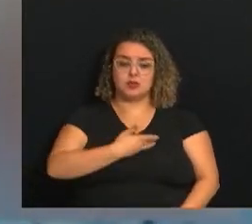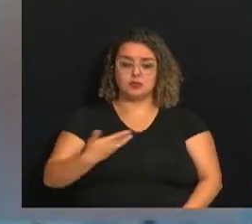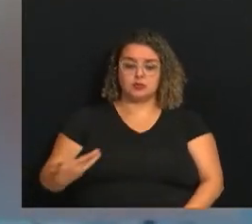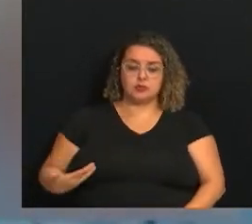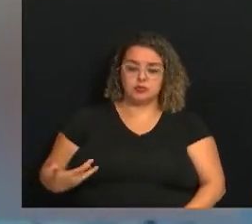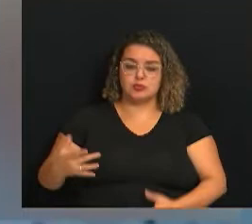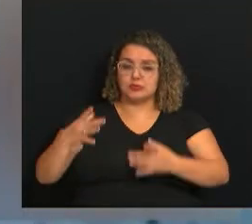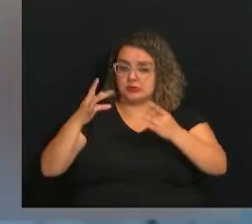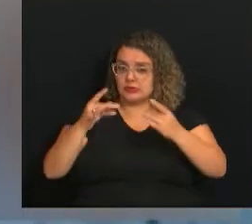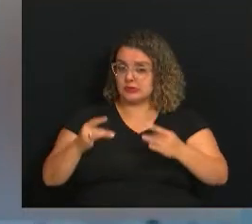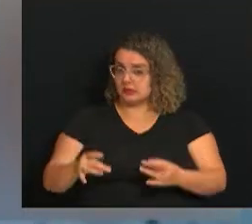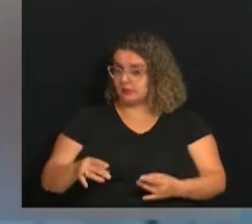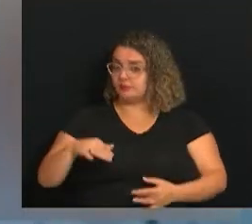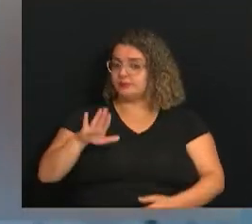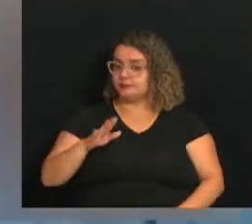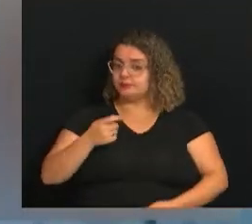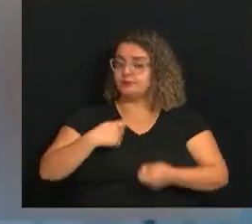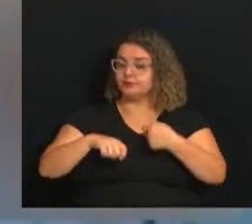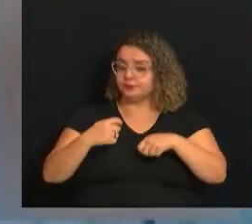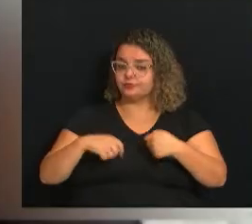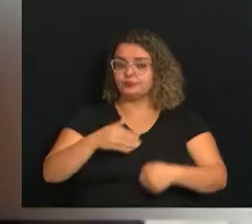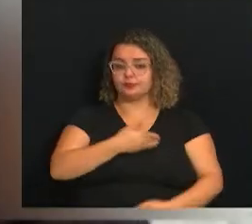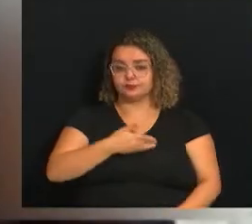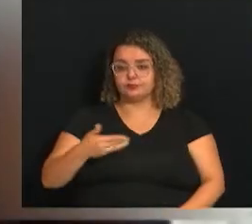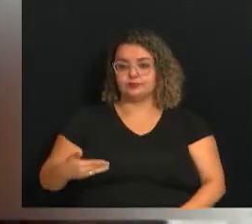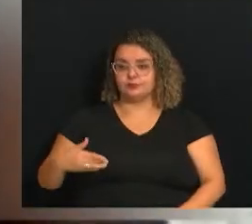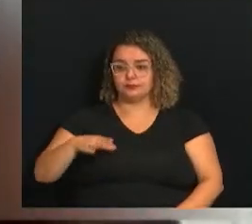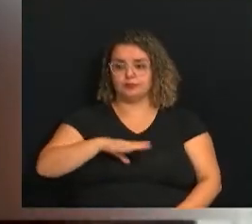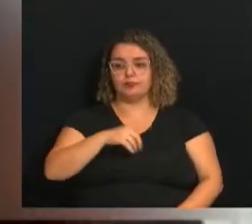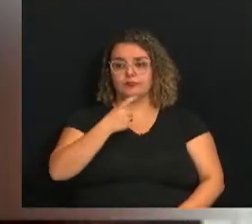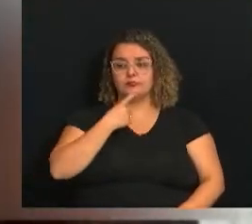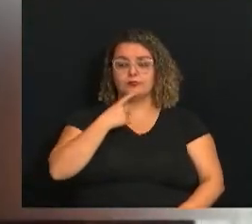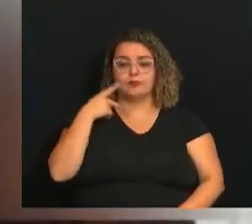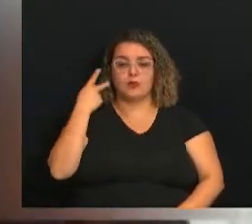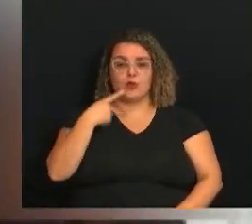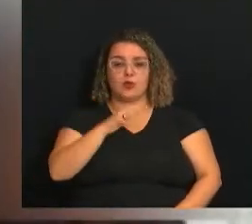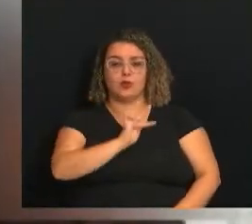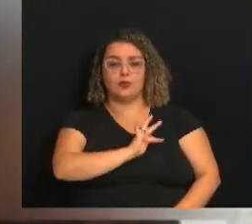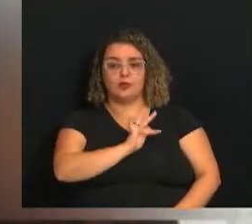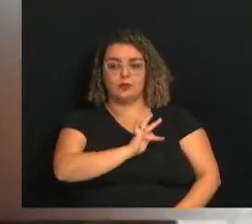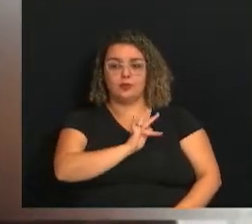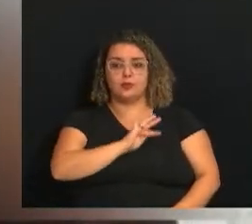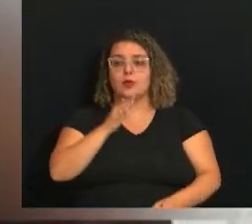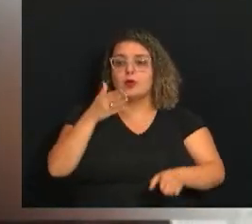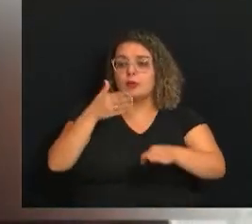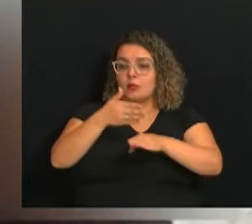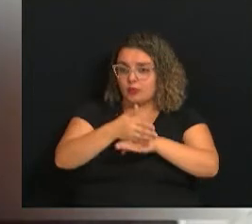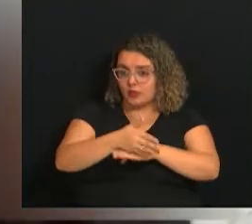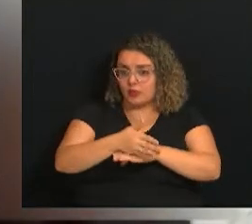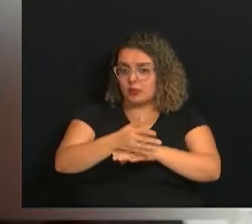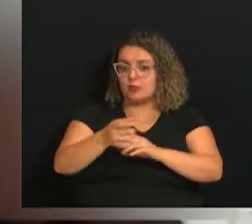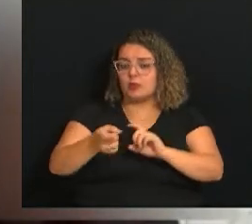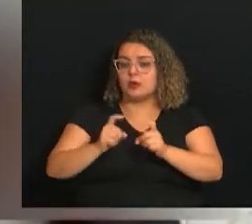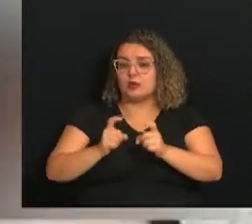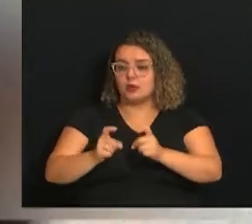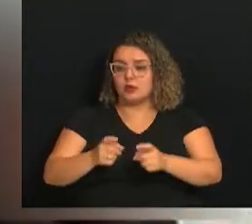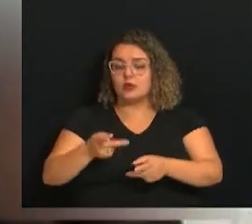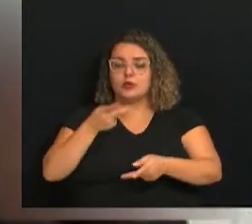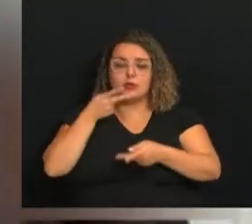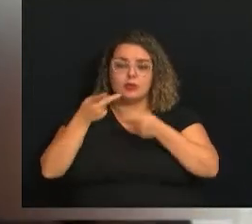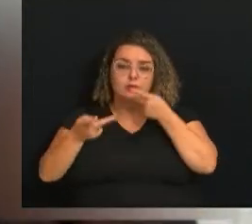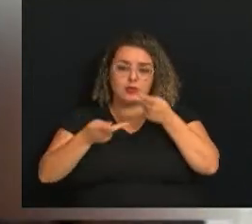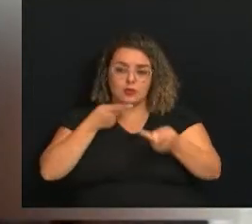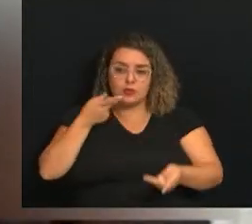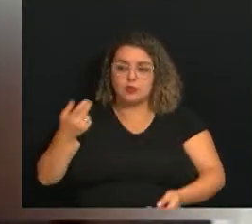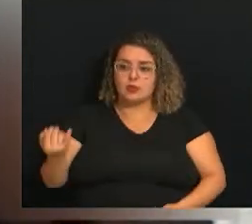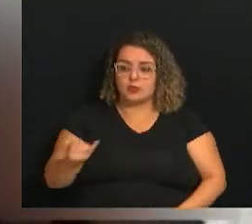tomadas pela administração pública municipal. O vereador Fernando Mendes participou da reunião e comentou da importância